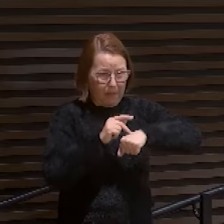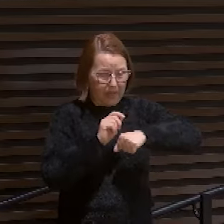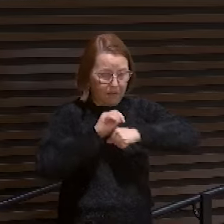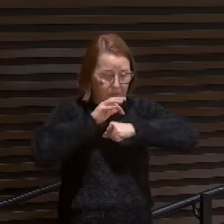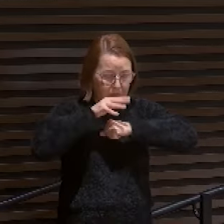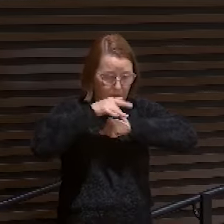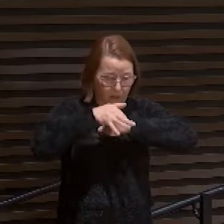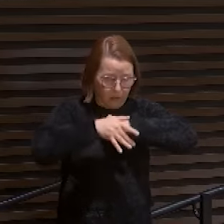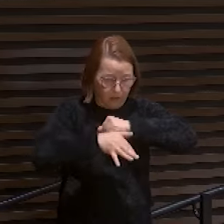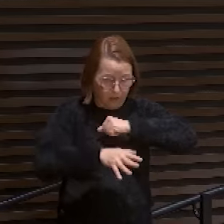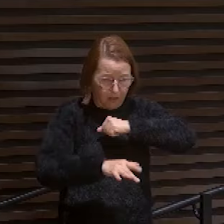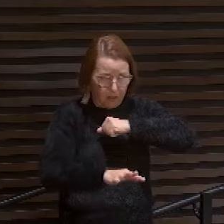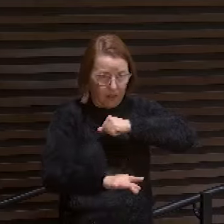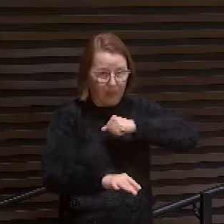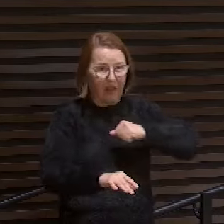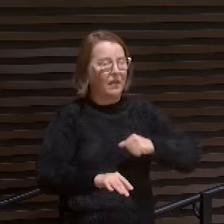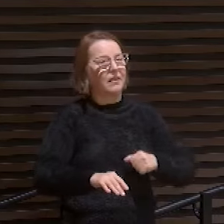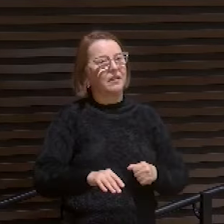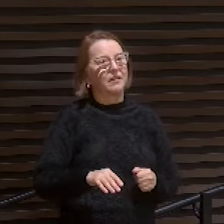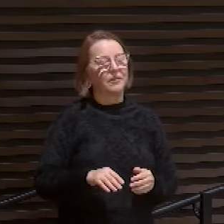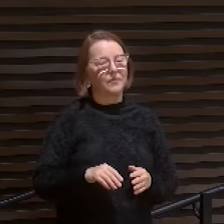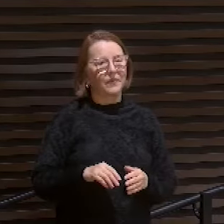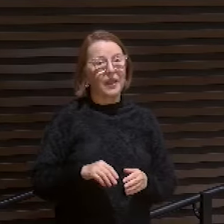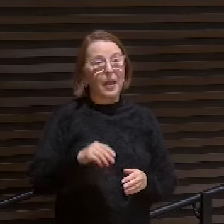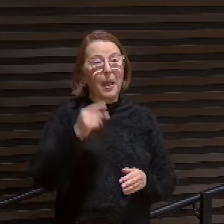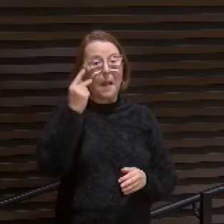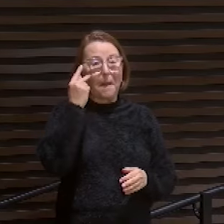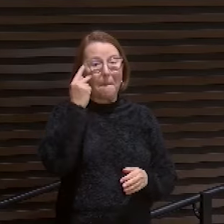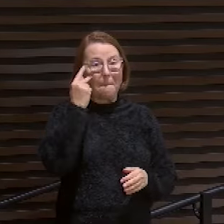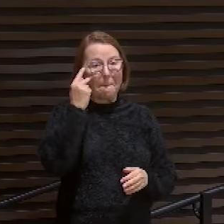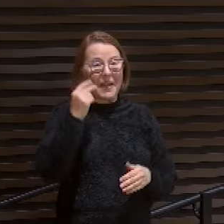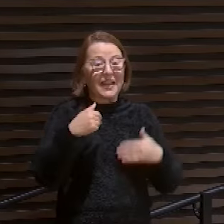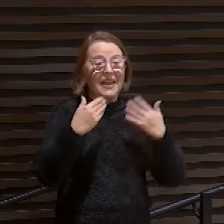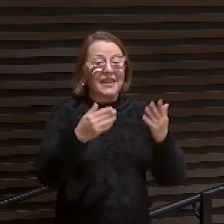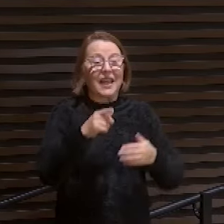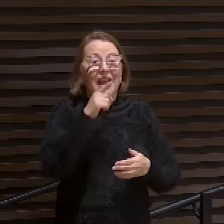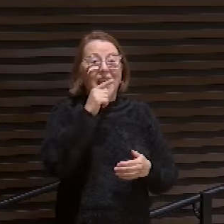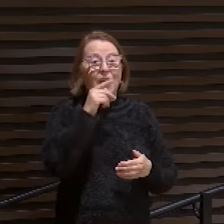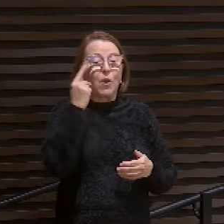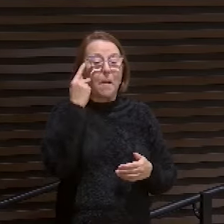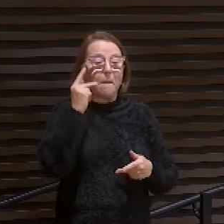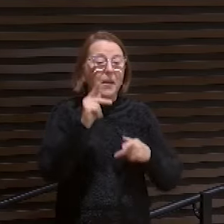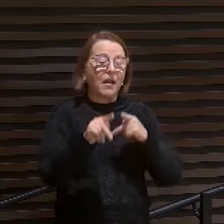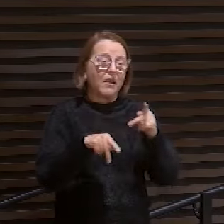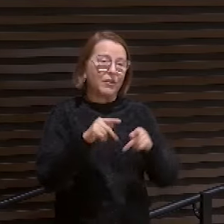Cristo para dessedentar aqueles que têm sede.